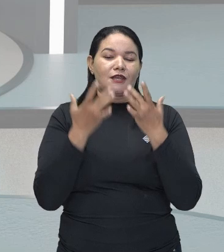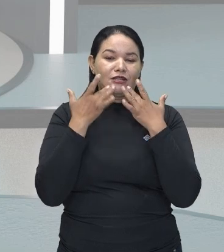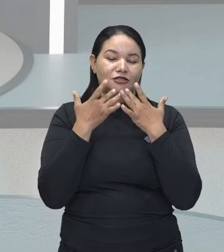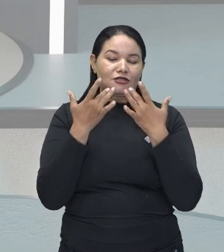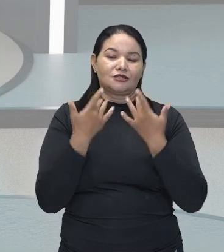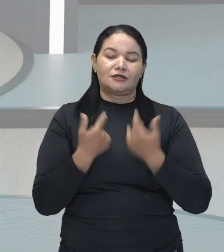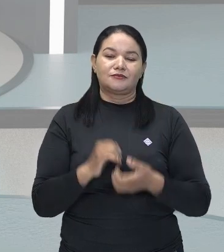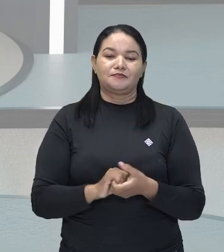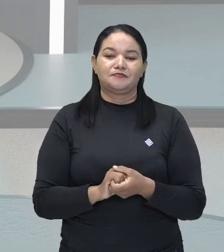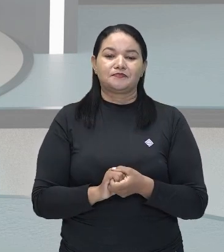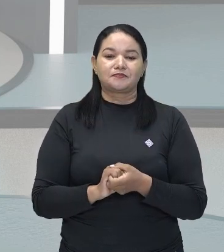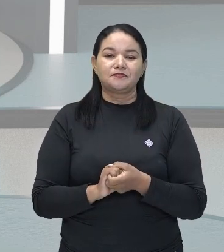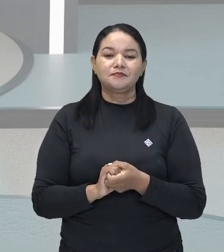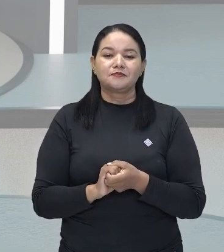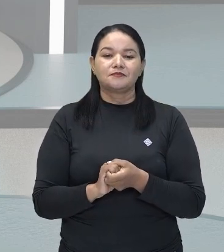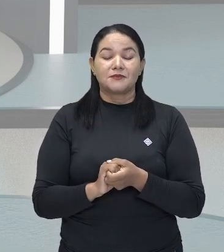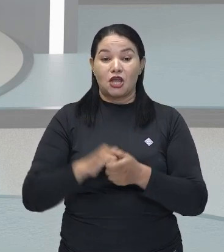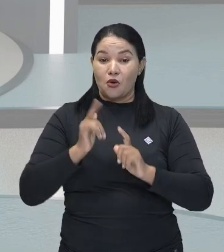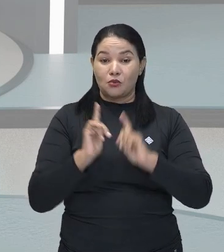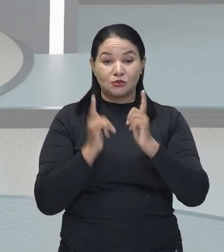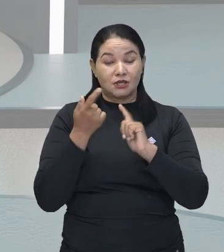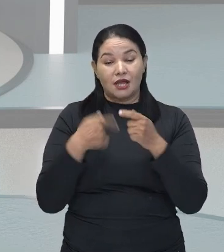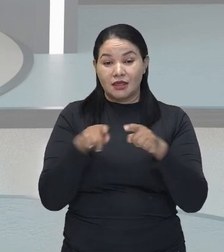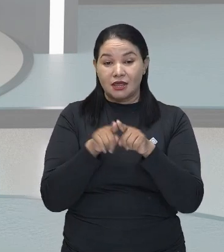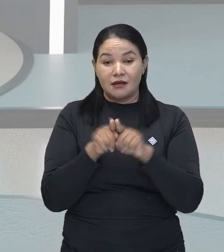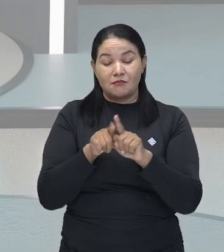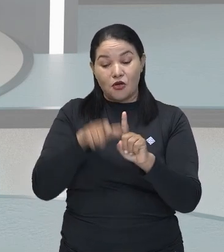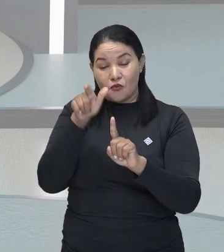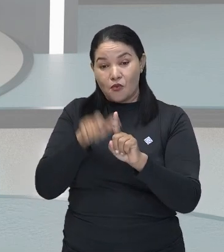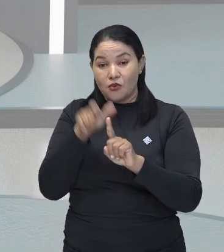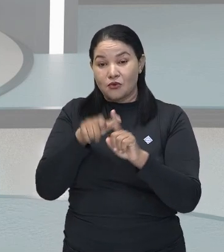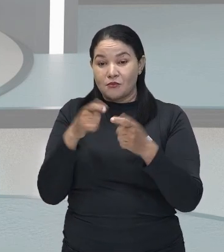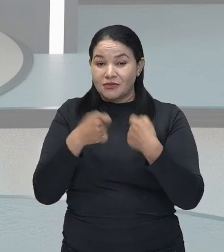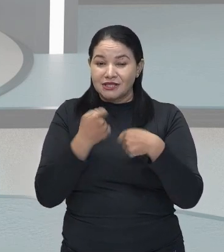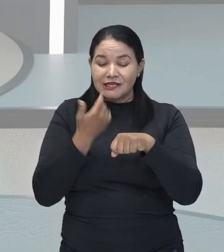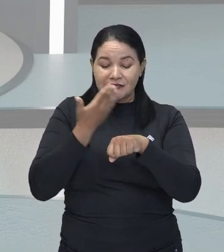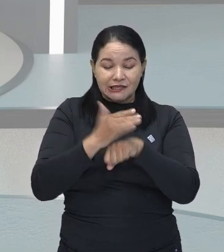teatro. O gesto do ator, ele é lapidado